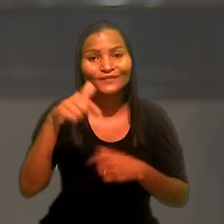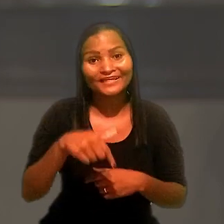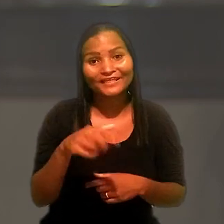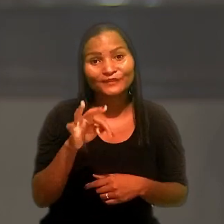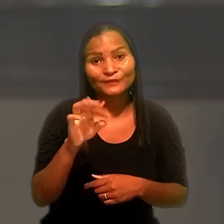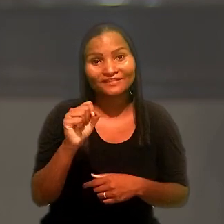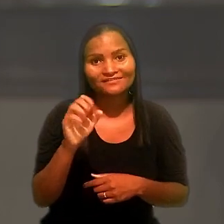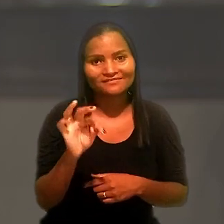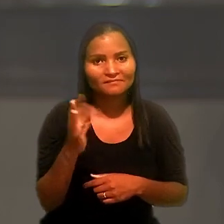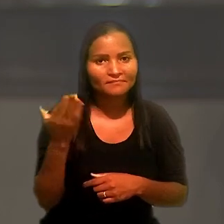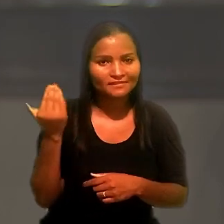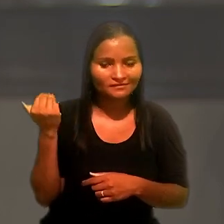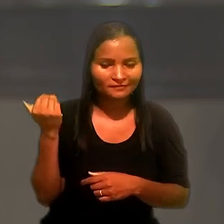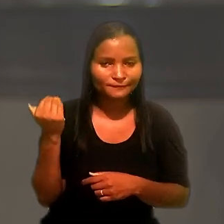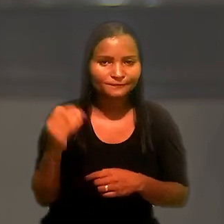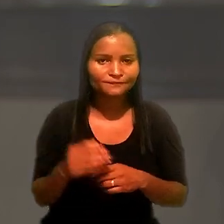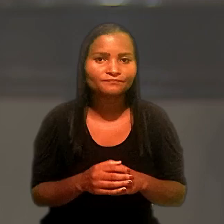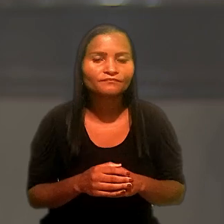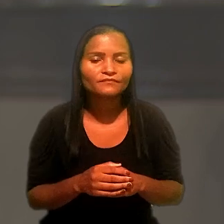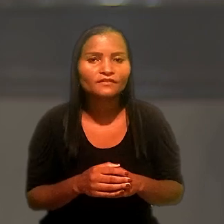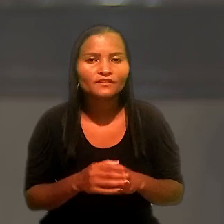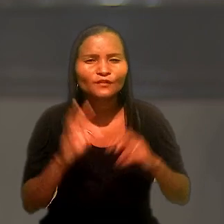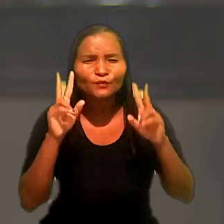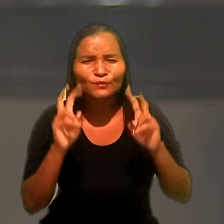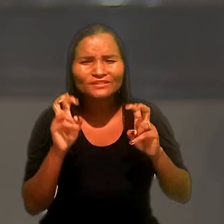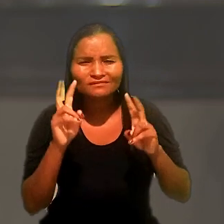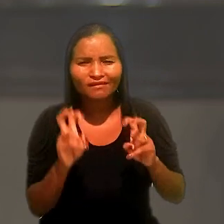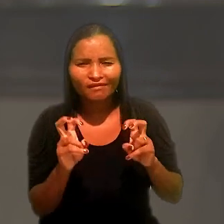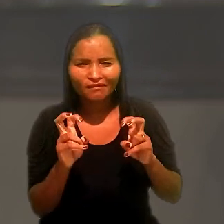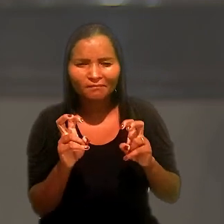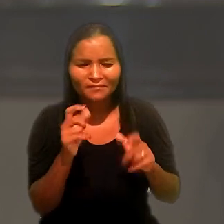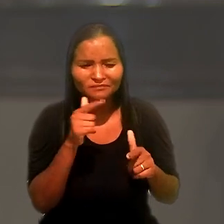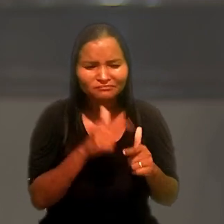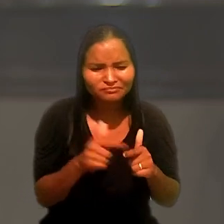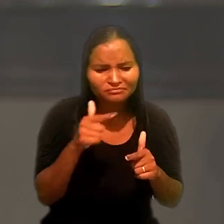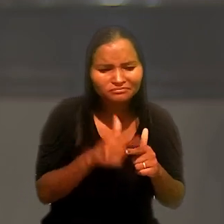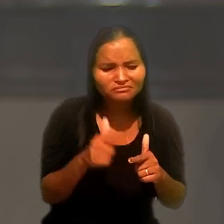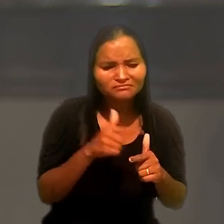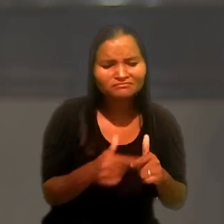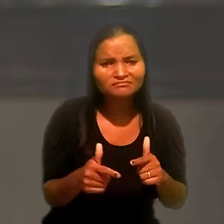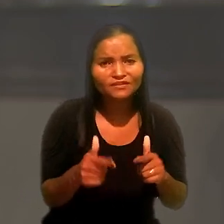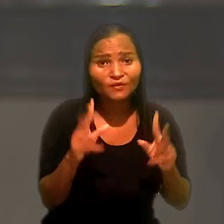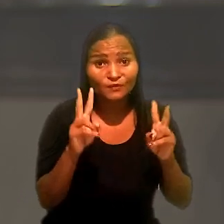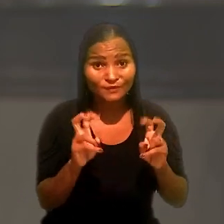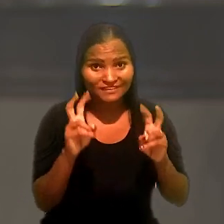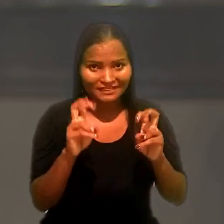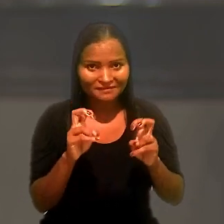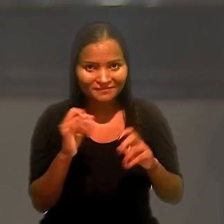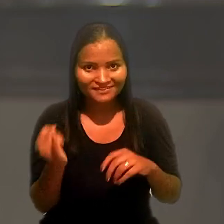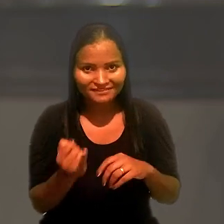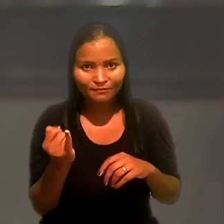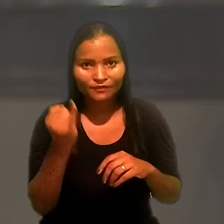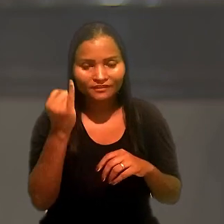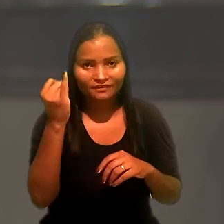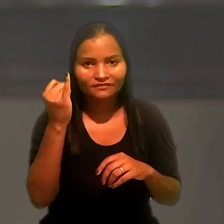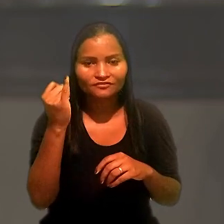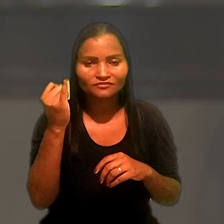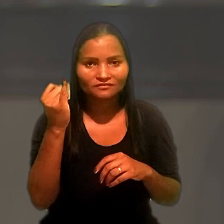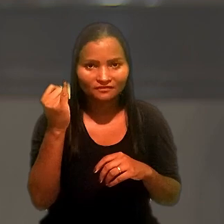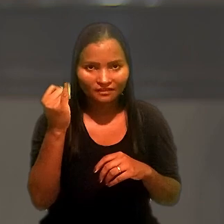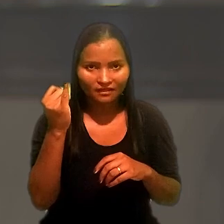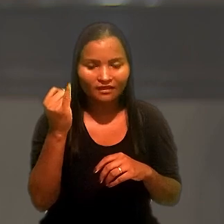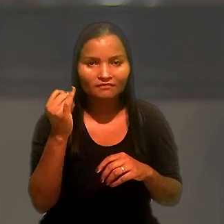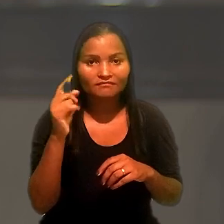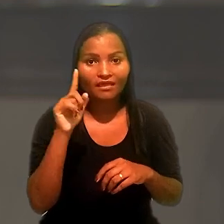TST à época. Os temas polêmicos, os temas relevantes